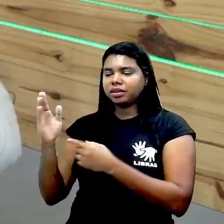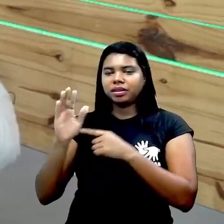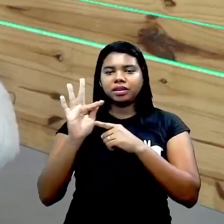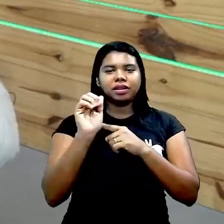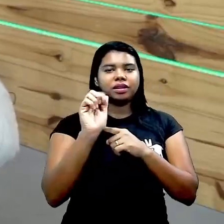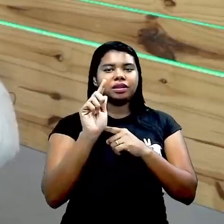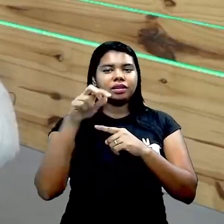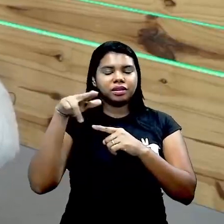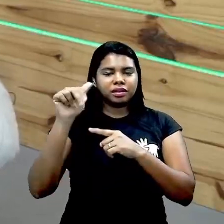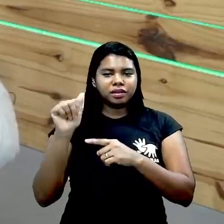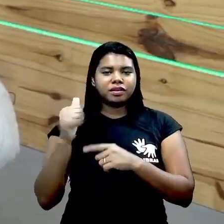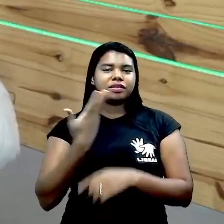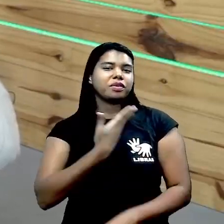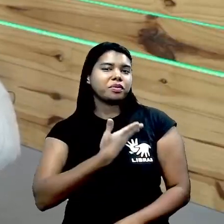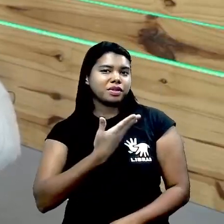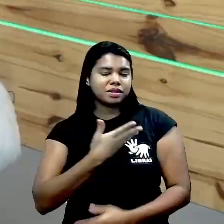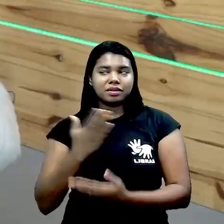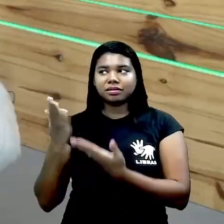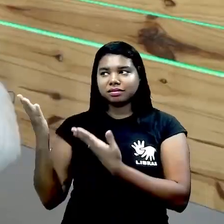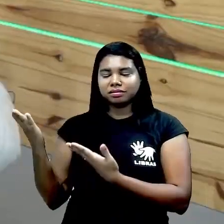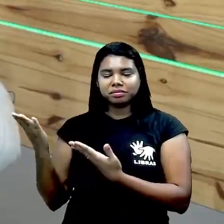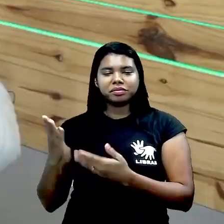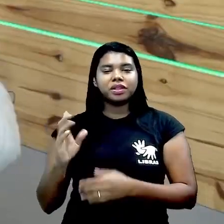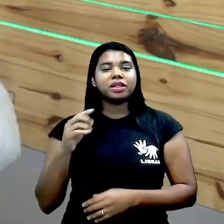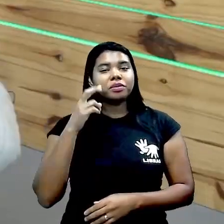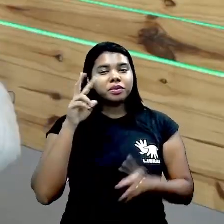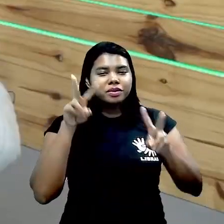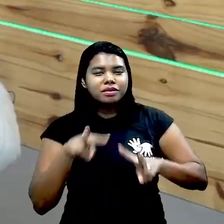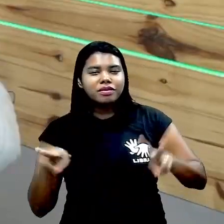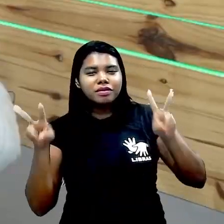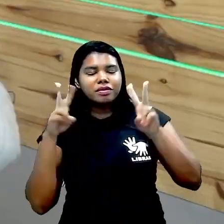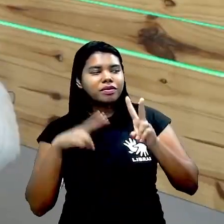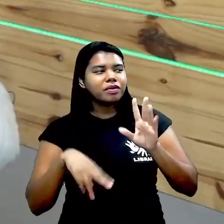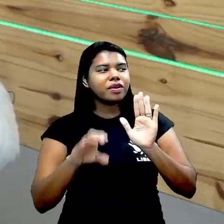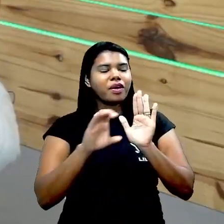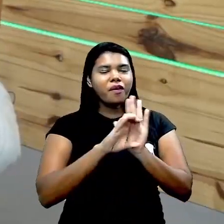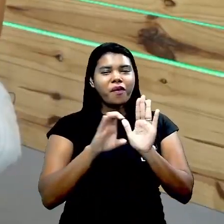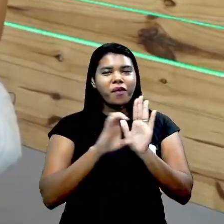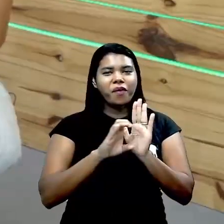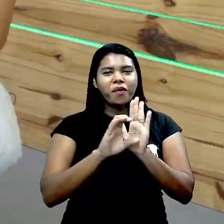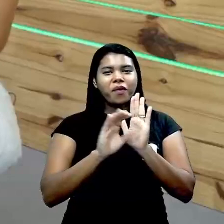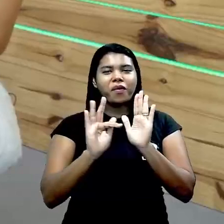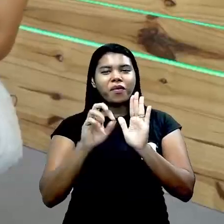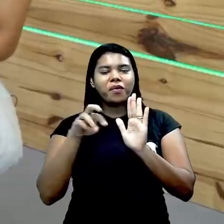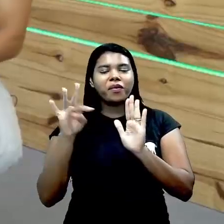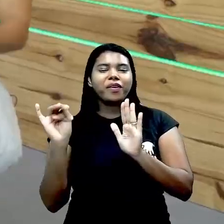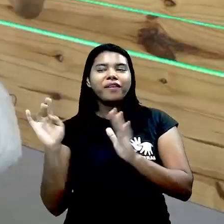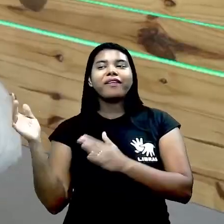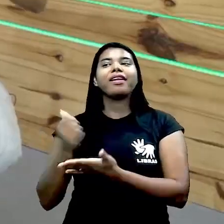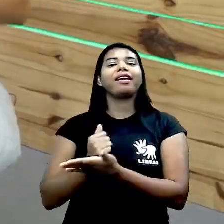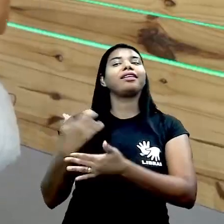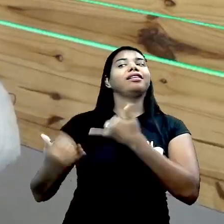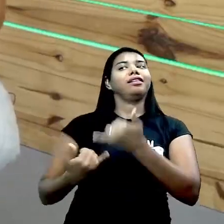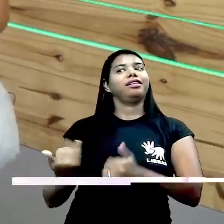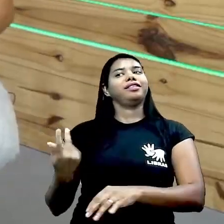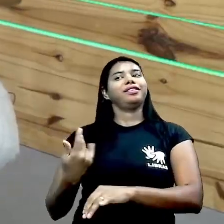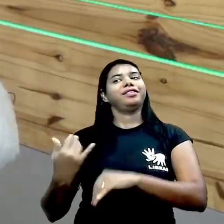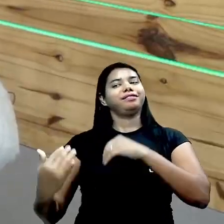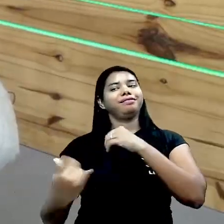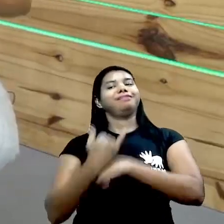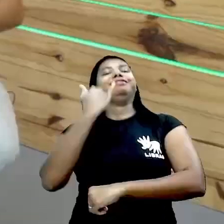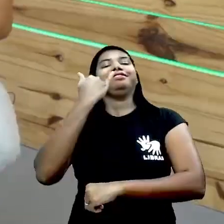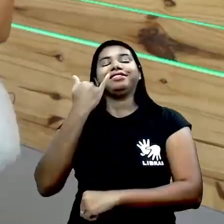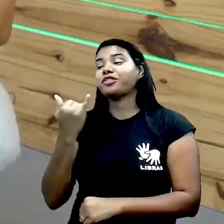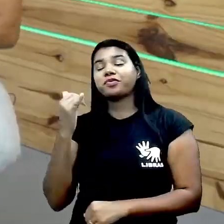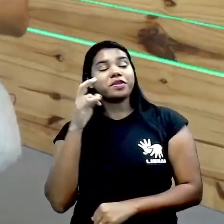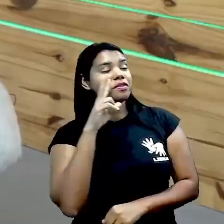Porque... Mas depois eu vou olhar direitinho o código-fonte, porque eu tô achando que você intencionalmente manipulou ali meu joystick, viu? Foi o delay. Você estava olhando para